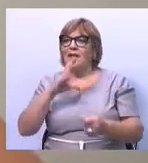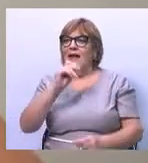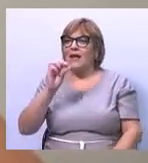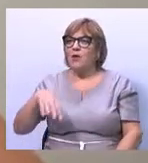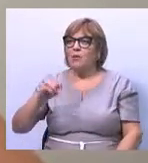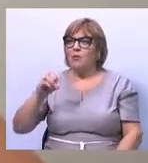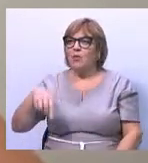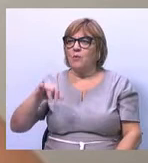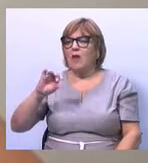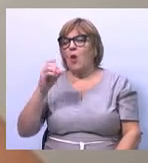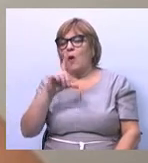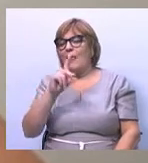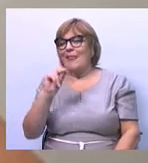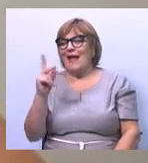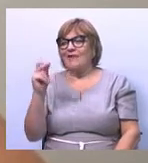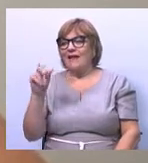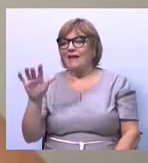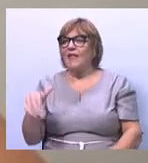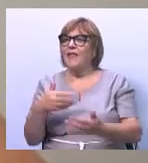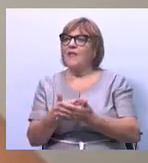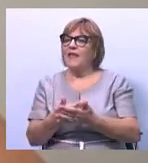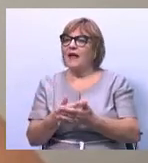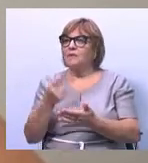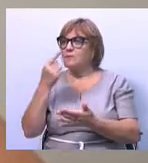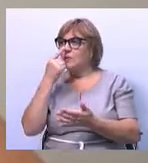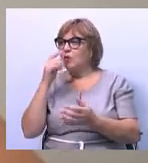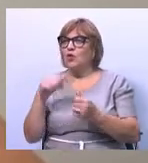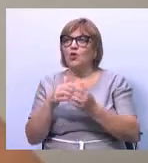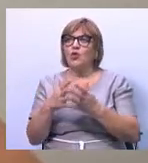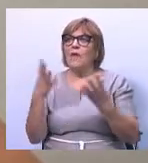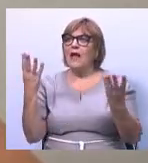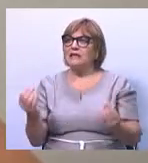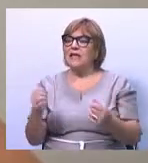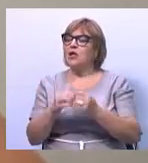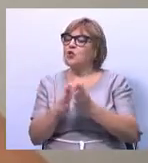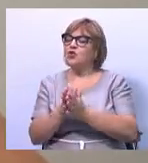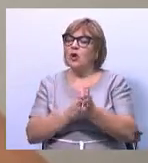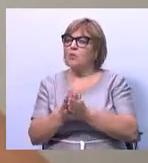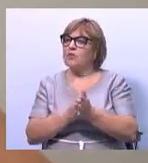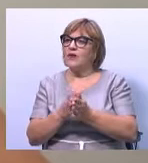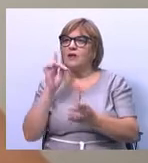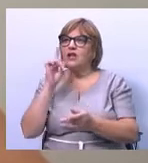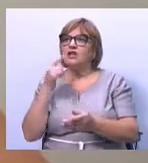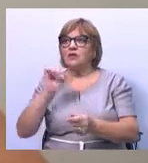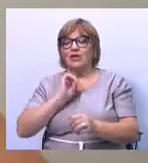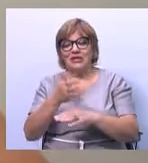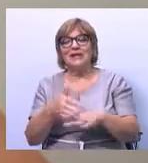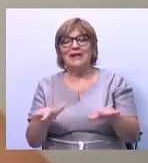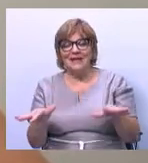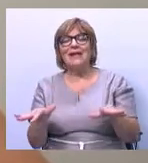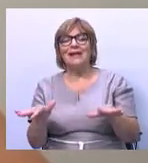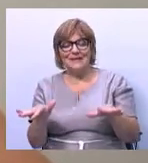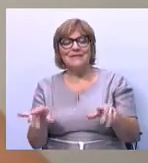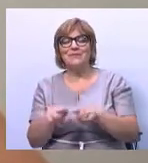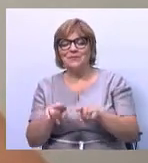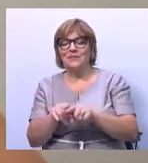romana, vai ficar difundido em todo o ambiente da sala, todos vão beneficiar, especialmente as nossas crianças, para